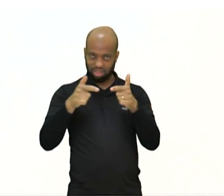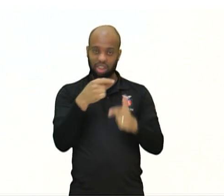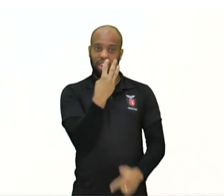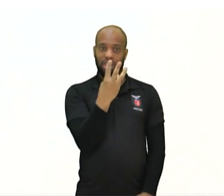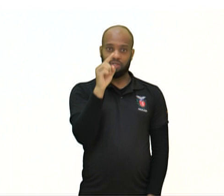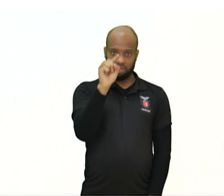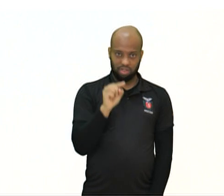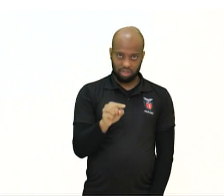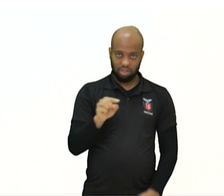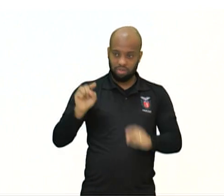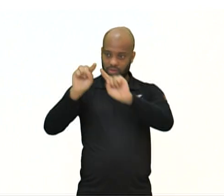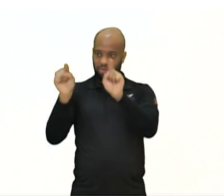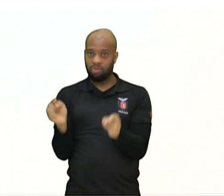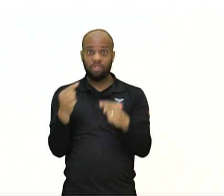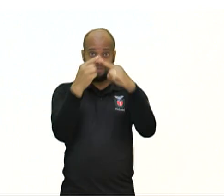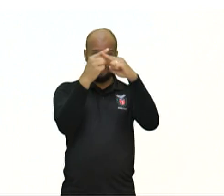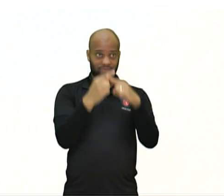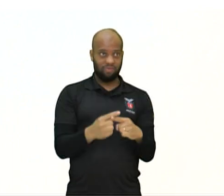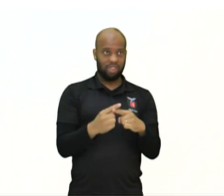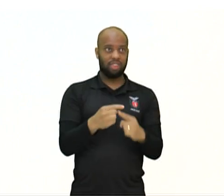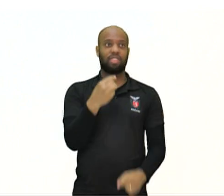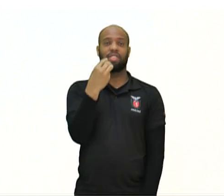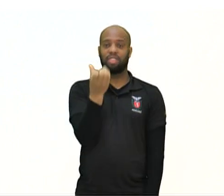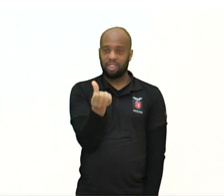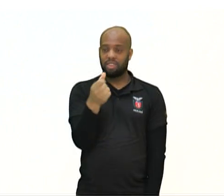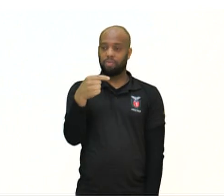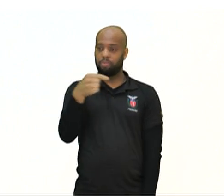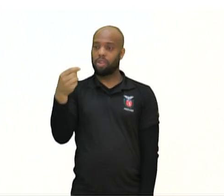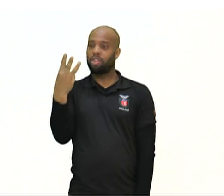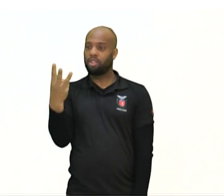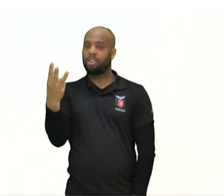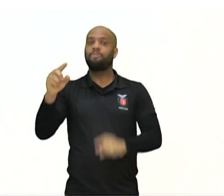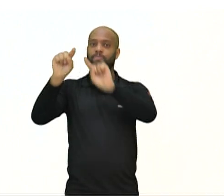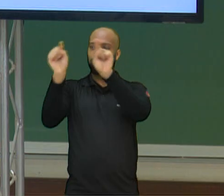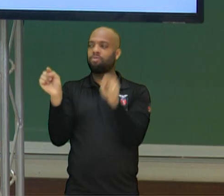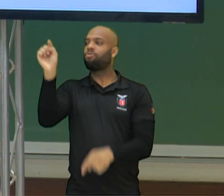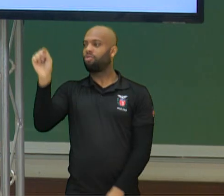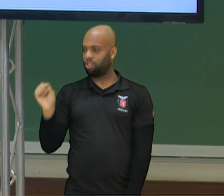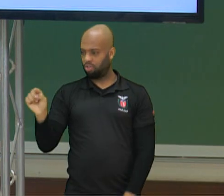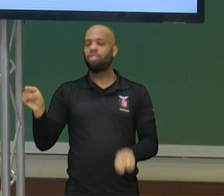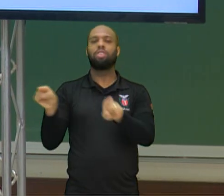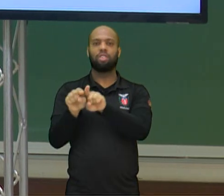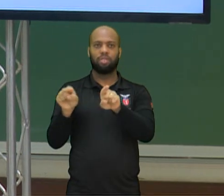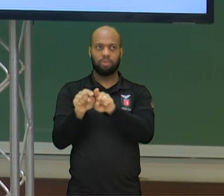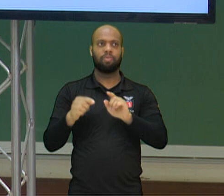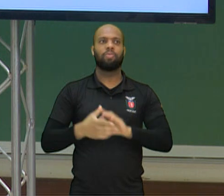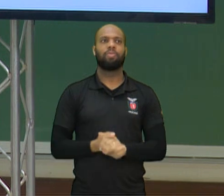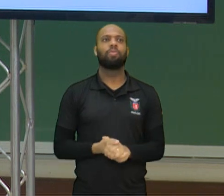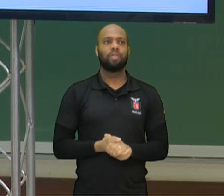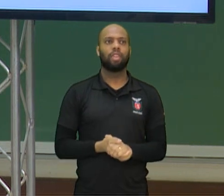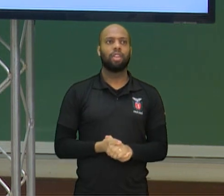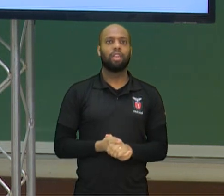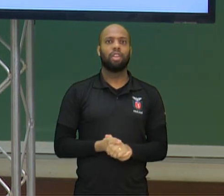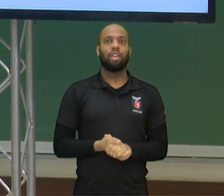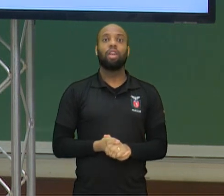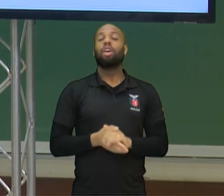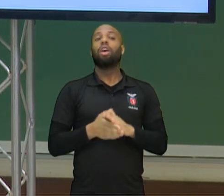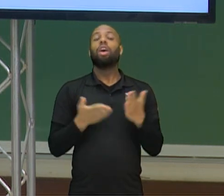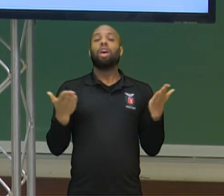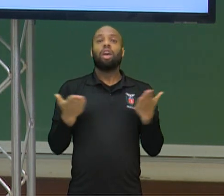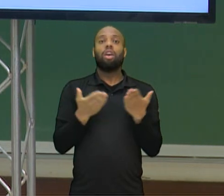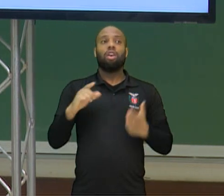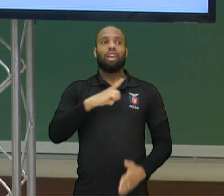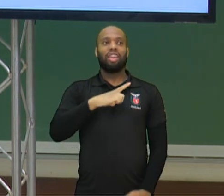3 fatorial multiplicado por 6 menos 3 fatorial. Quando temos